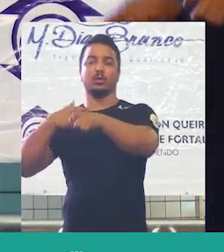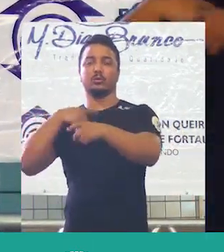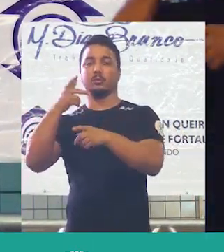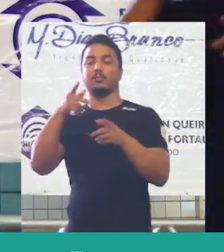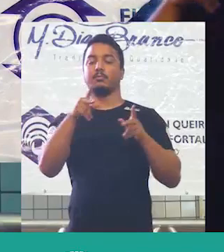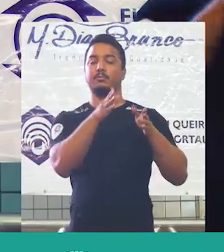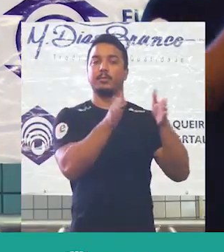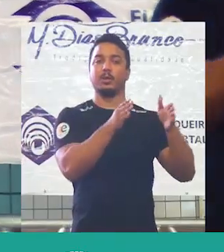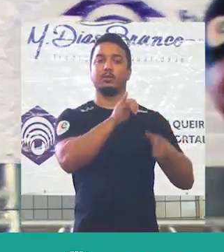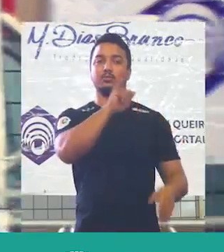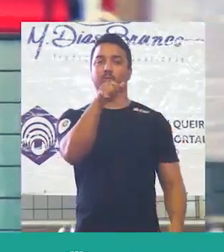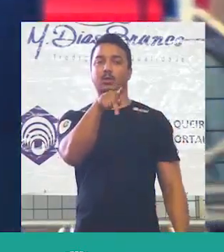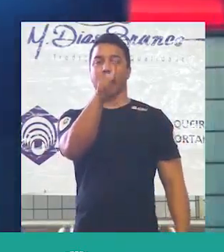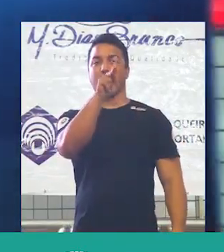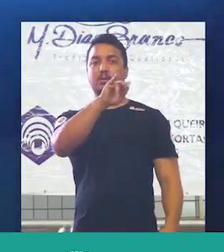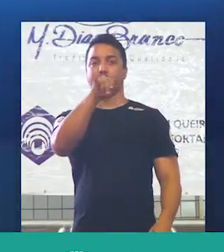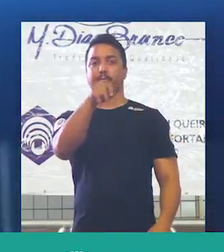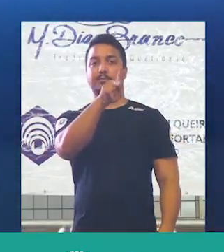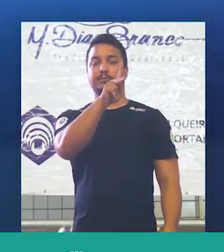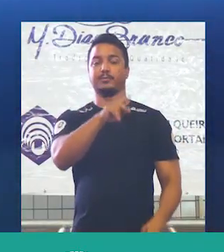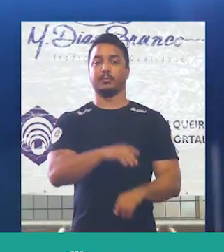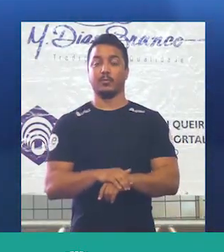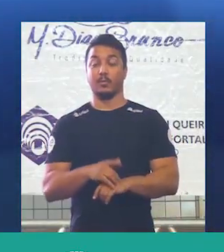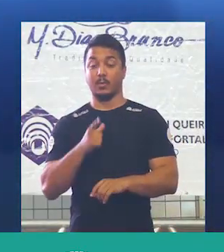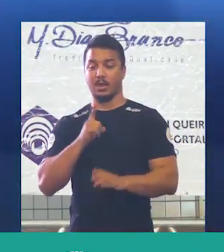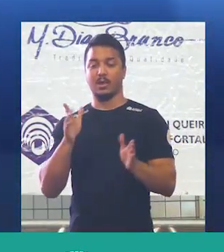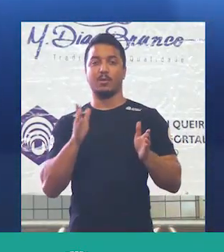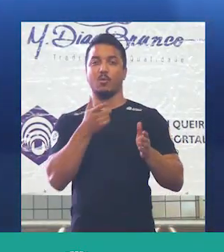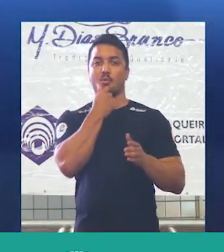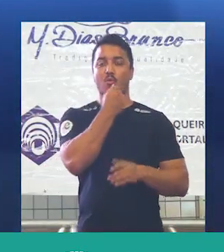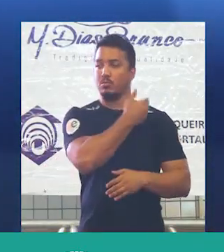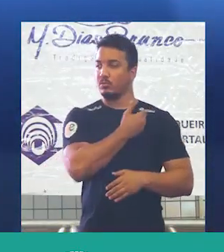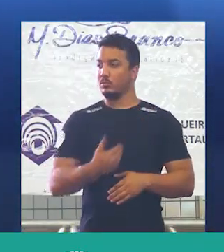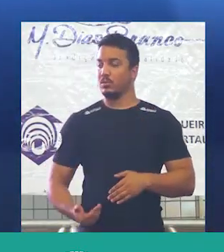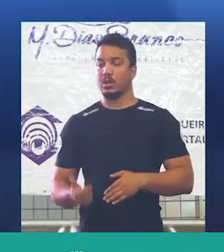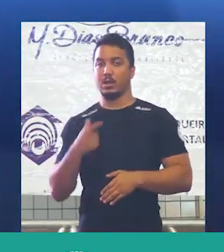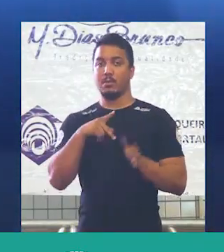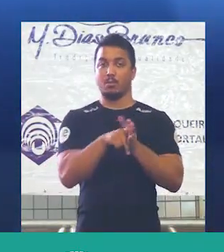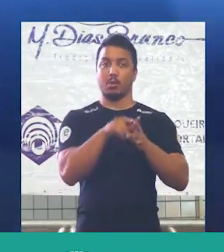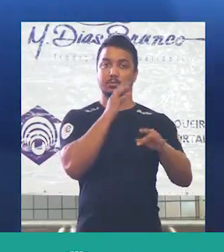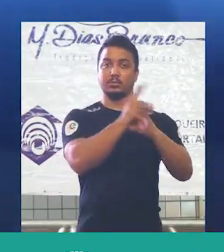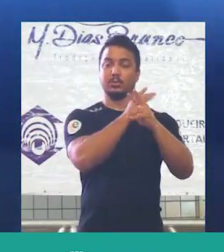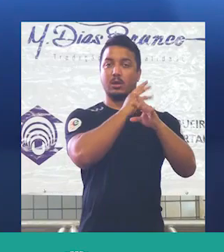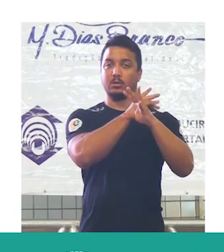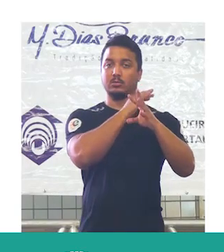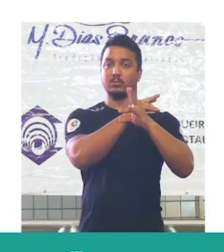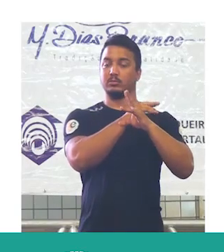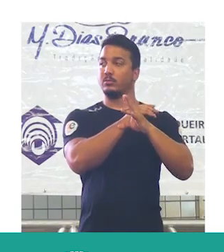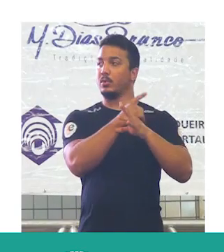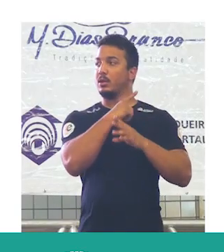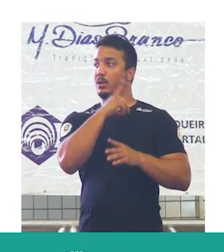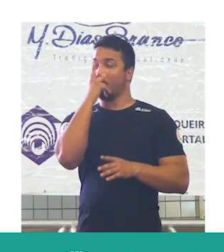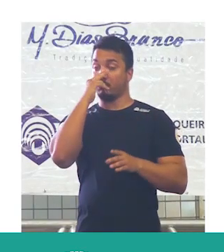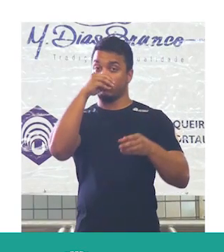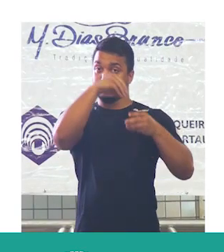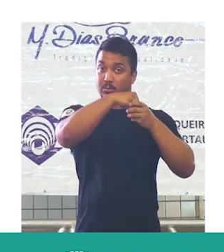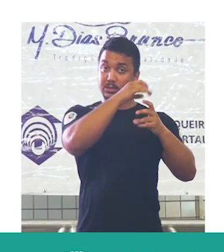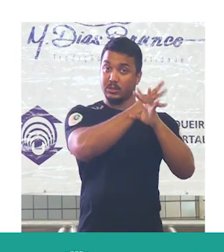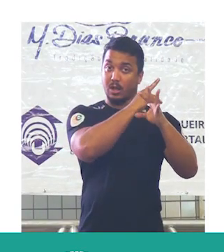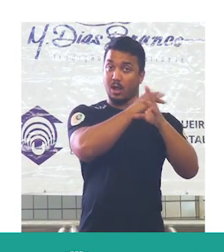Kubitschek. O governo do Juscelino foi um governo urbano da